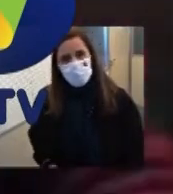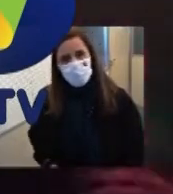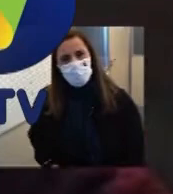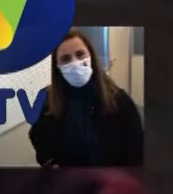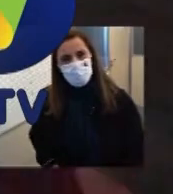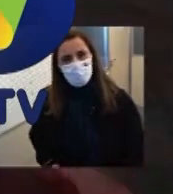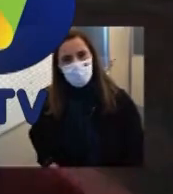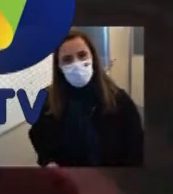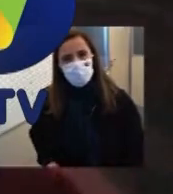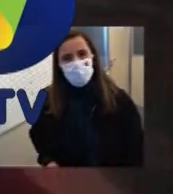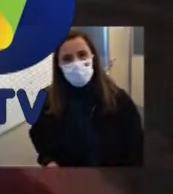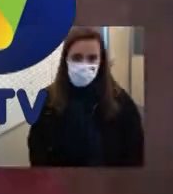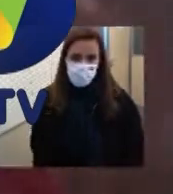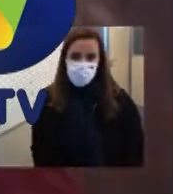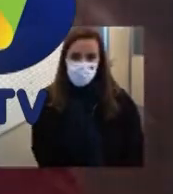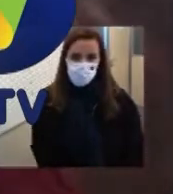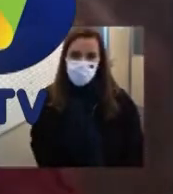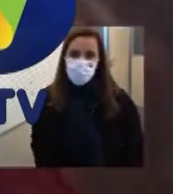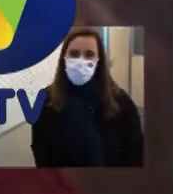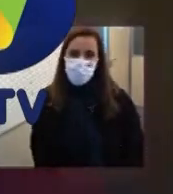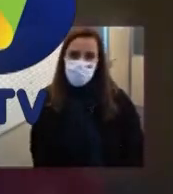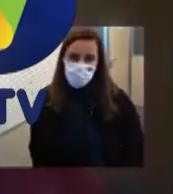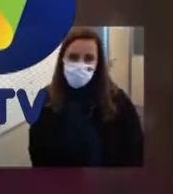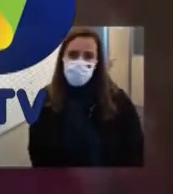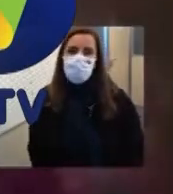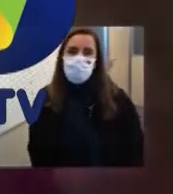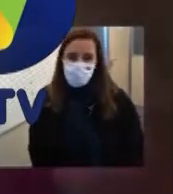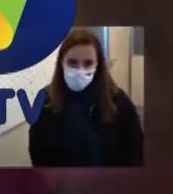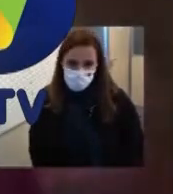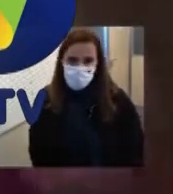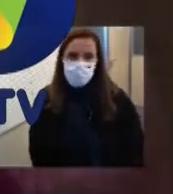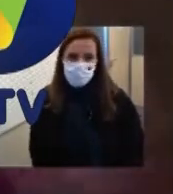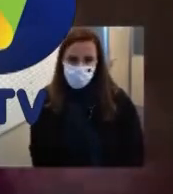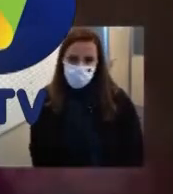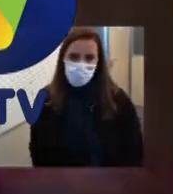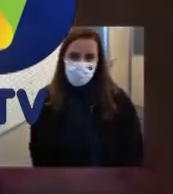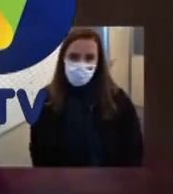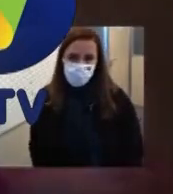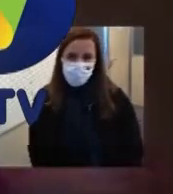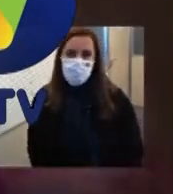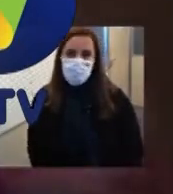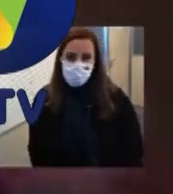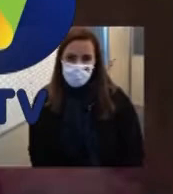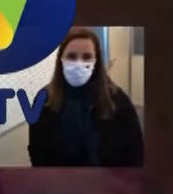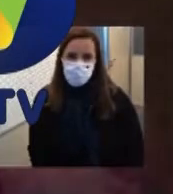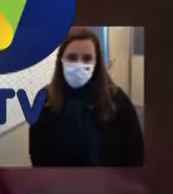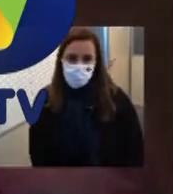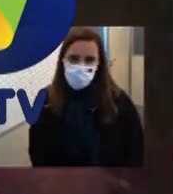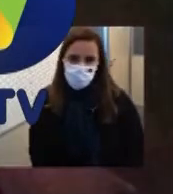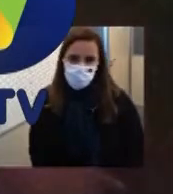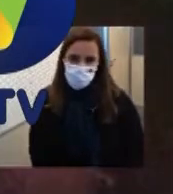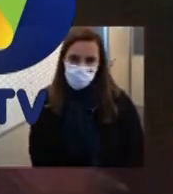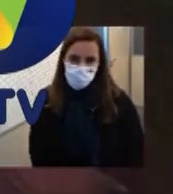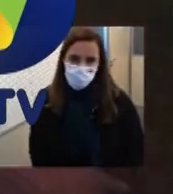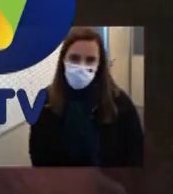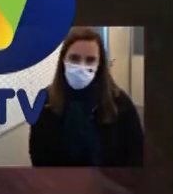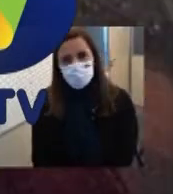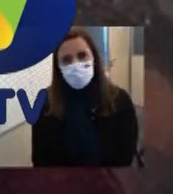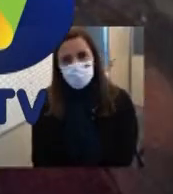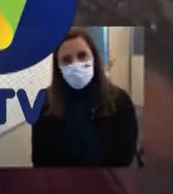ficava encharcar do Sul muito bom de cabeça não tinha cometido não percebe que estava com febre